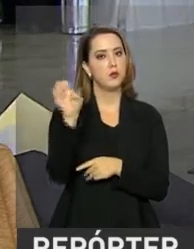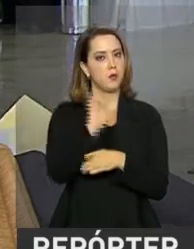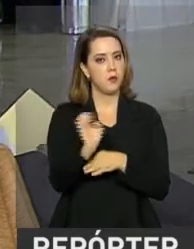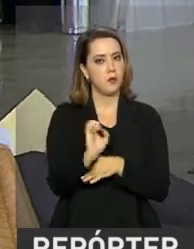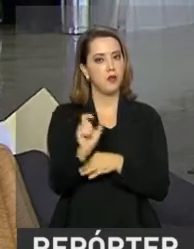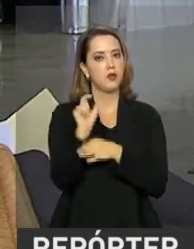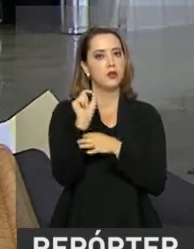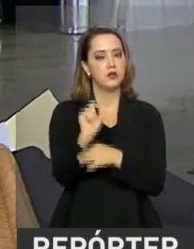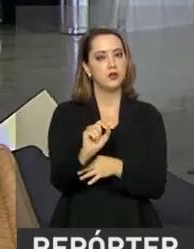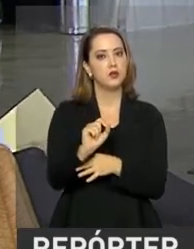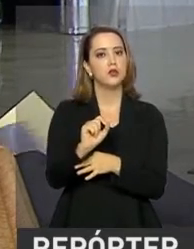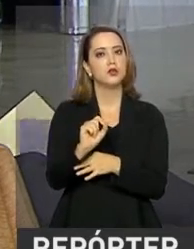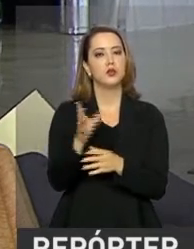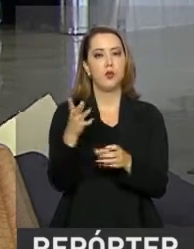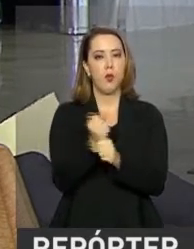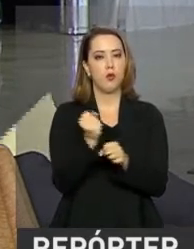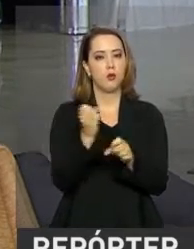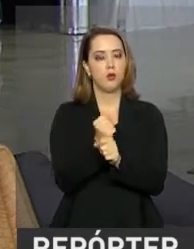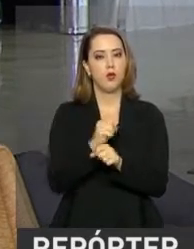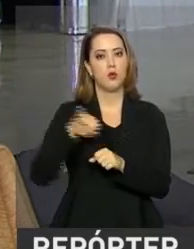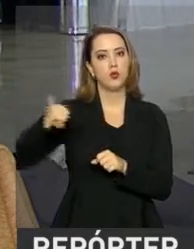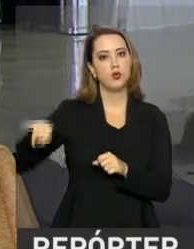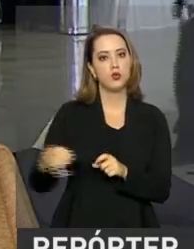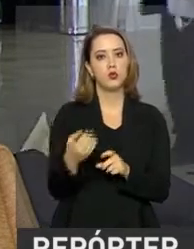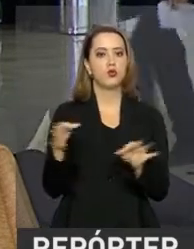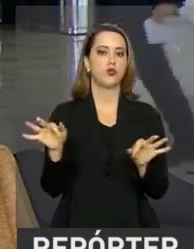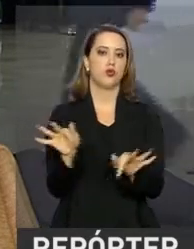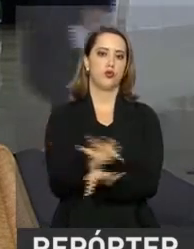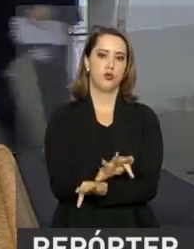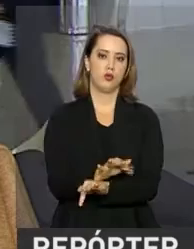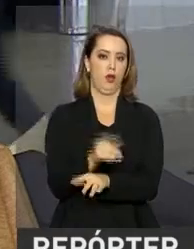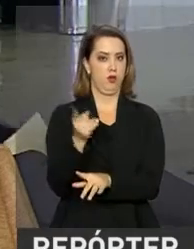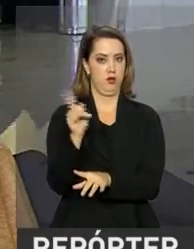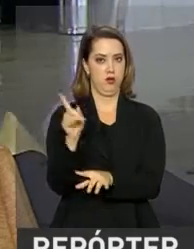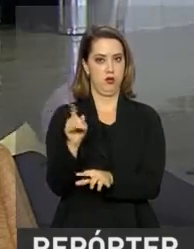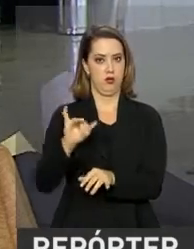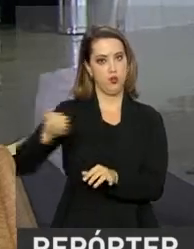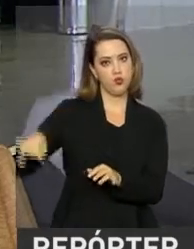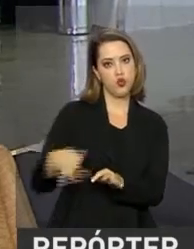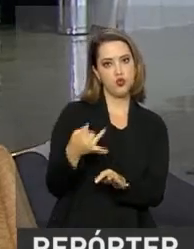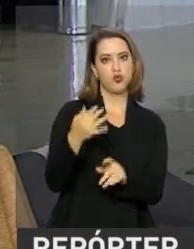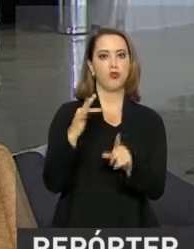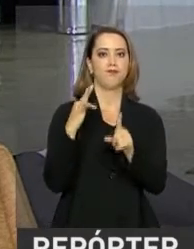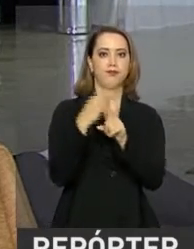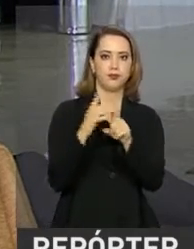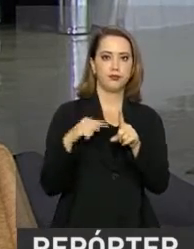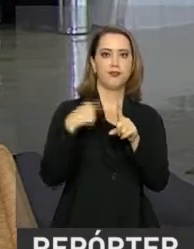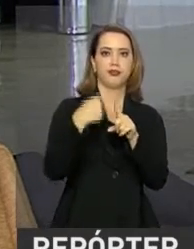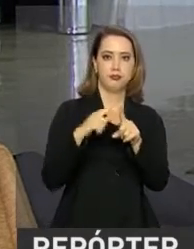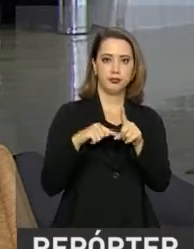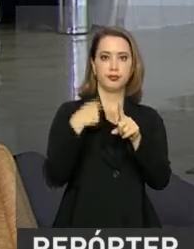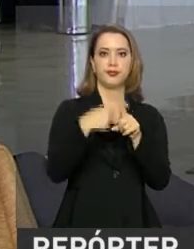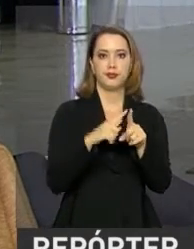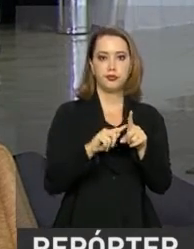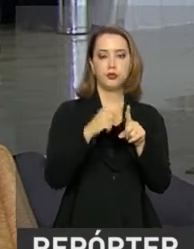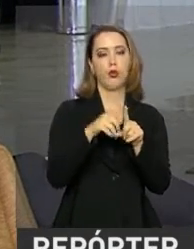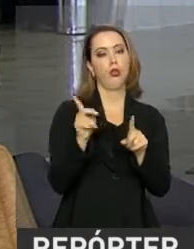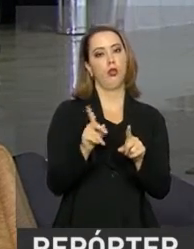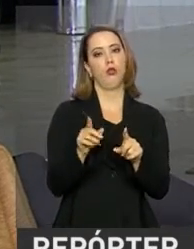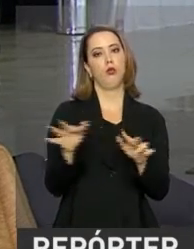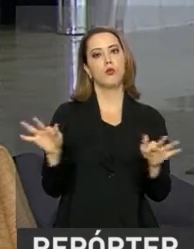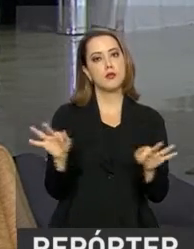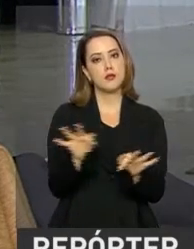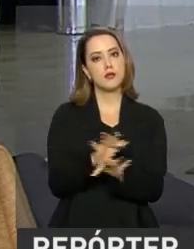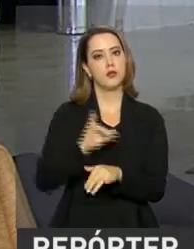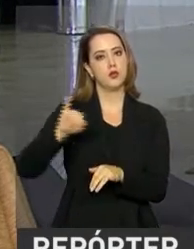nessa metodologia o cálculo de juros simples e não o cálculo dos juros compostos que vinha ocorrendo no país desde o final da década